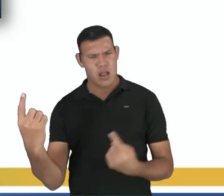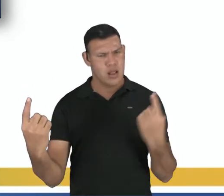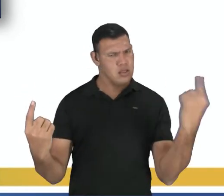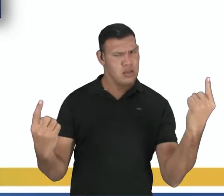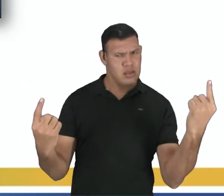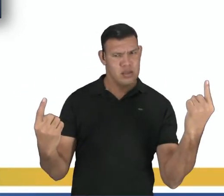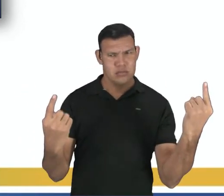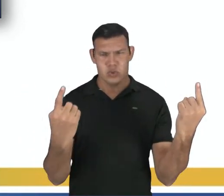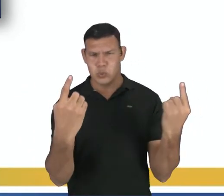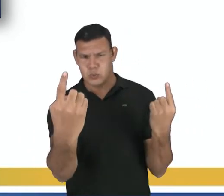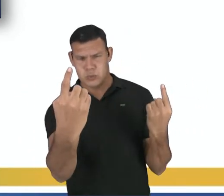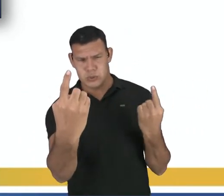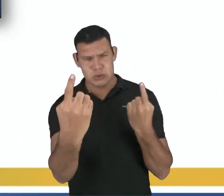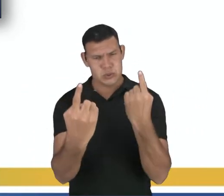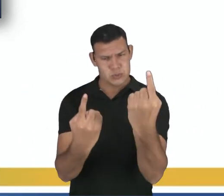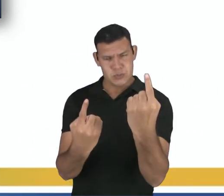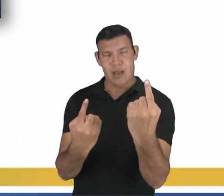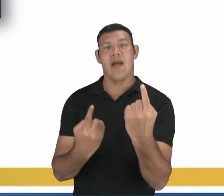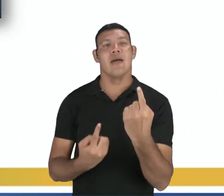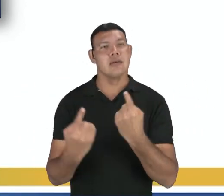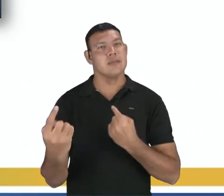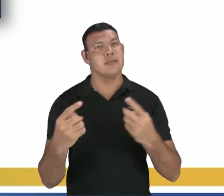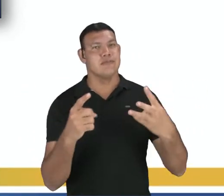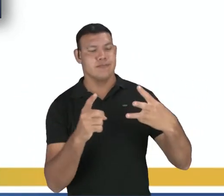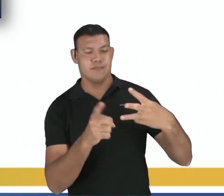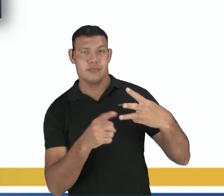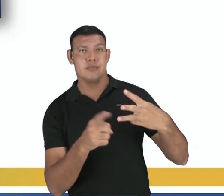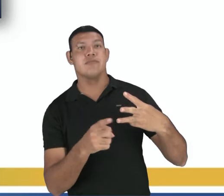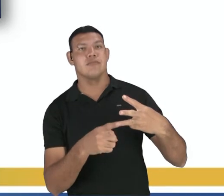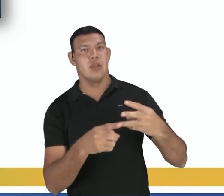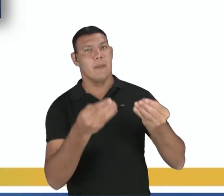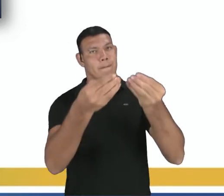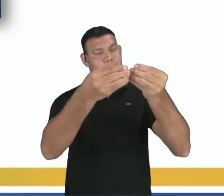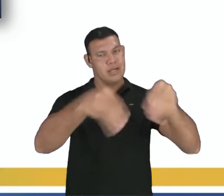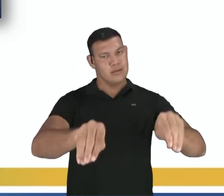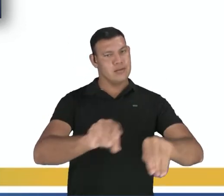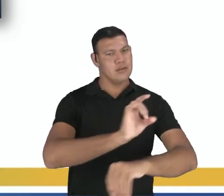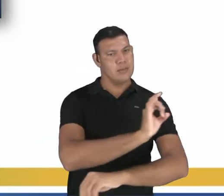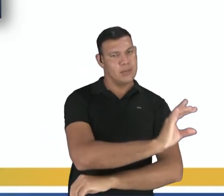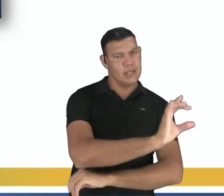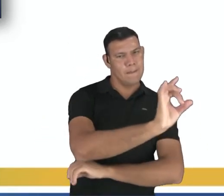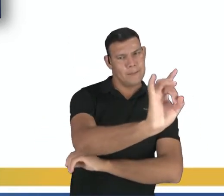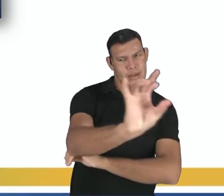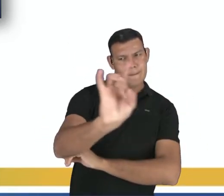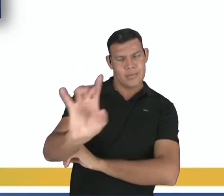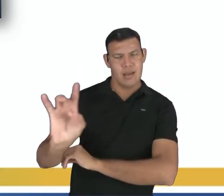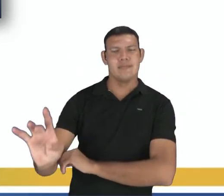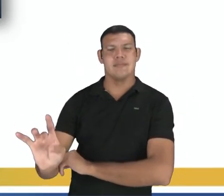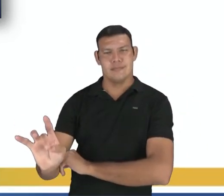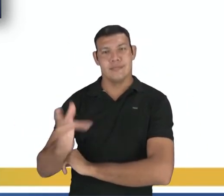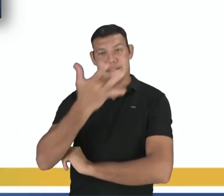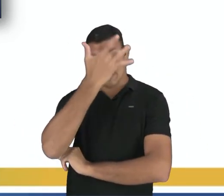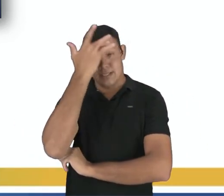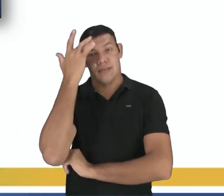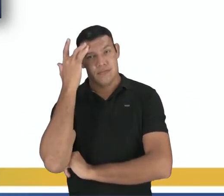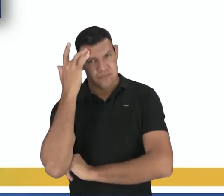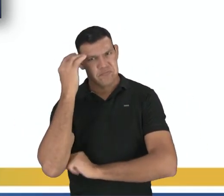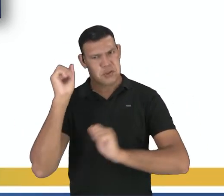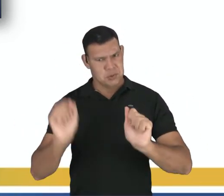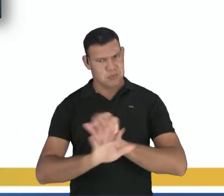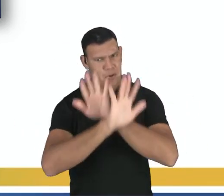E também aí a consequência de cada uma, né? Então o cidadão ele precisa estar bem esclarecido, hein, pessoal? Olha